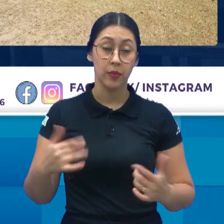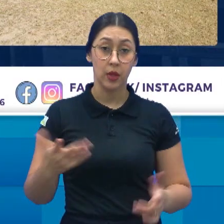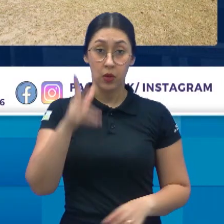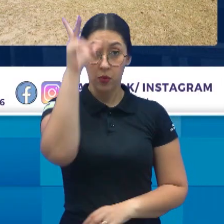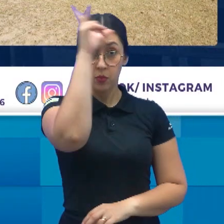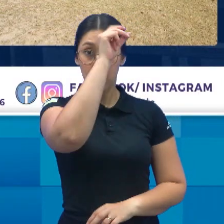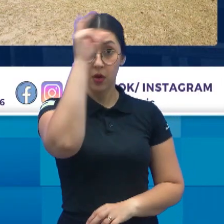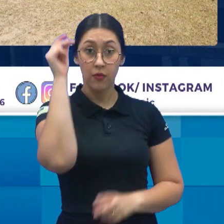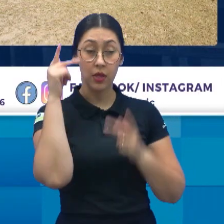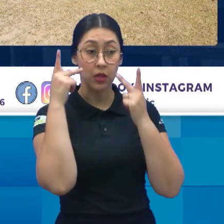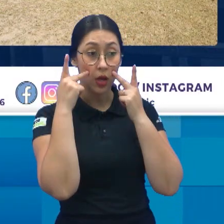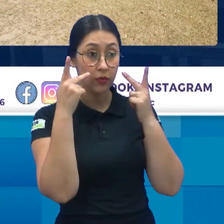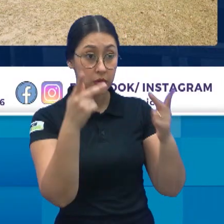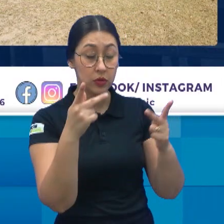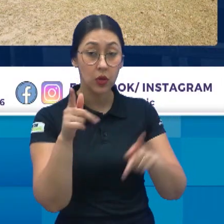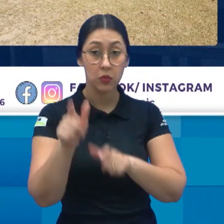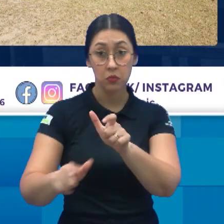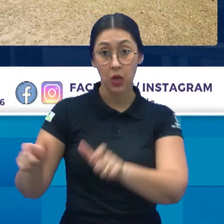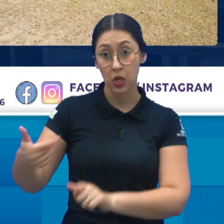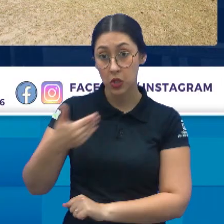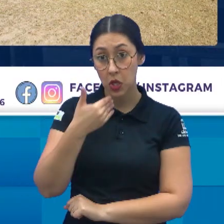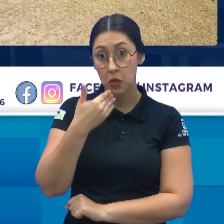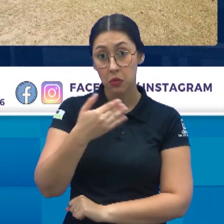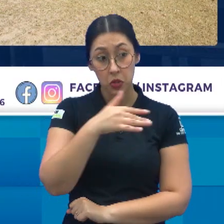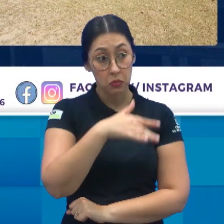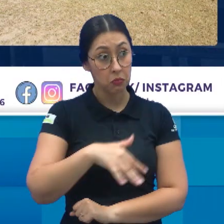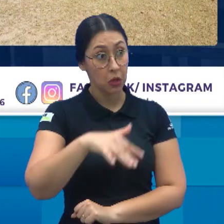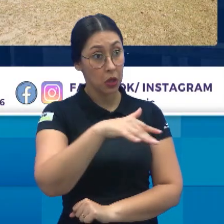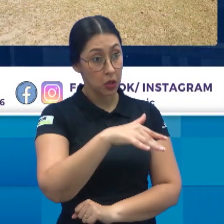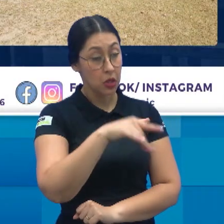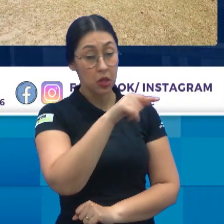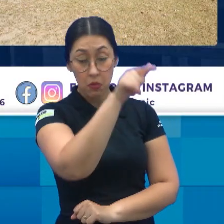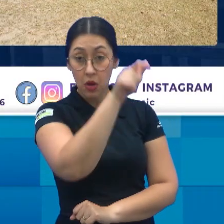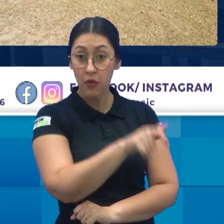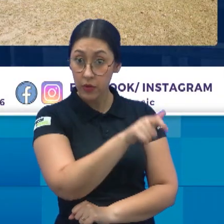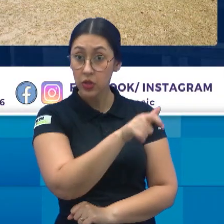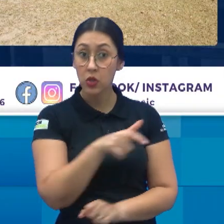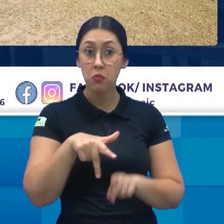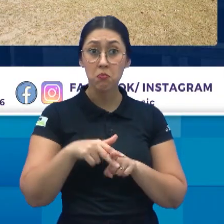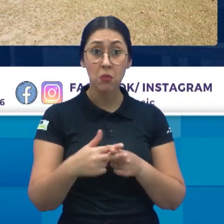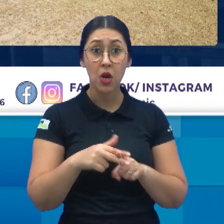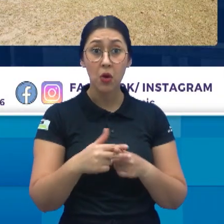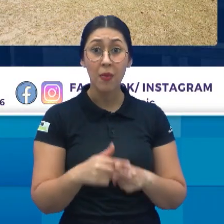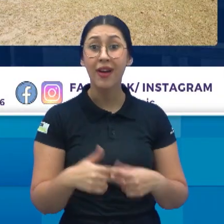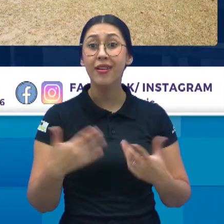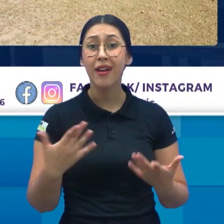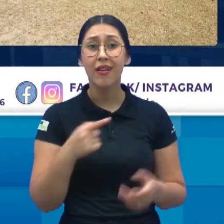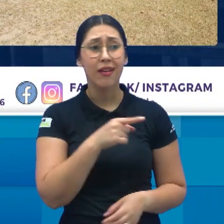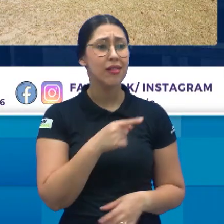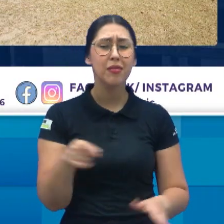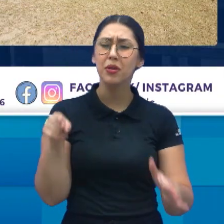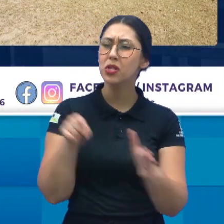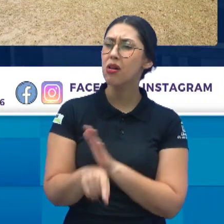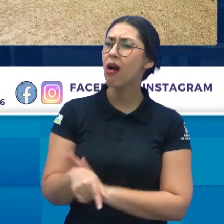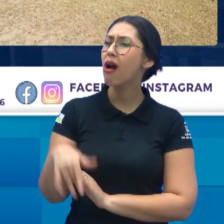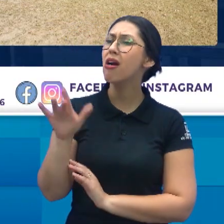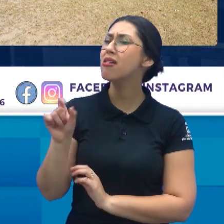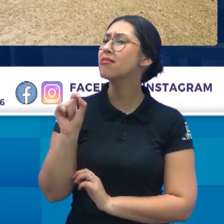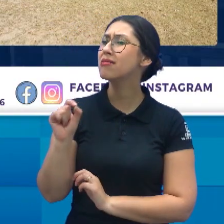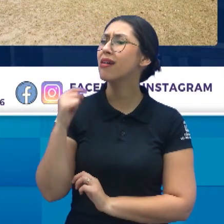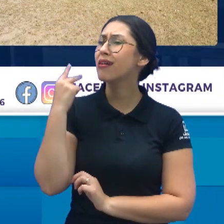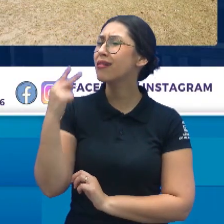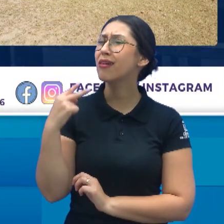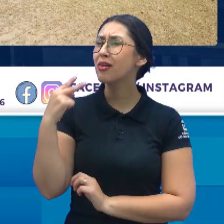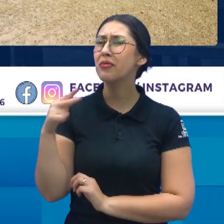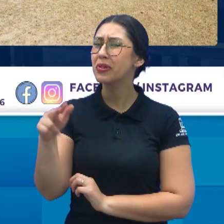arrumar o campo. E, para minha surpresa, o prefeito perguntou quem era o vereador da região. Ao invés de